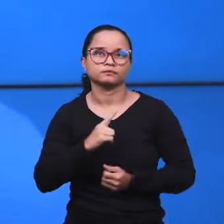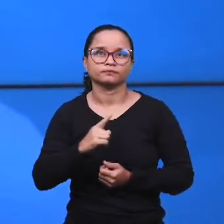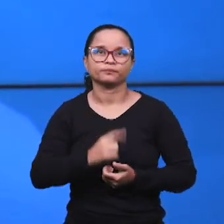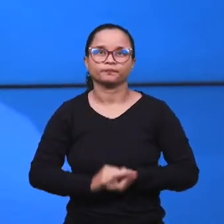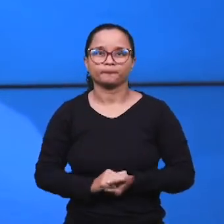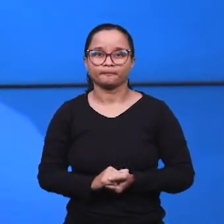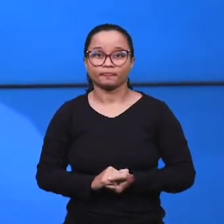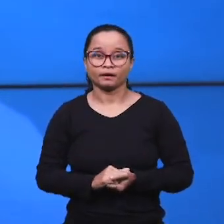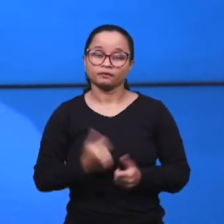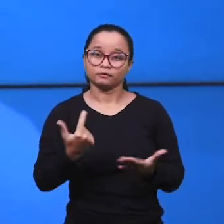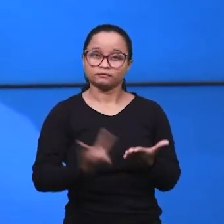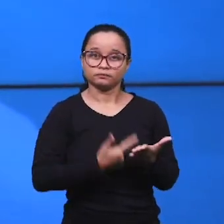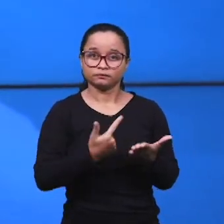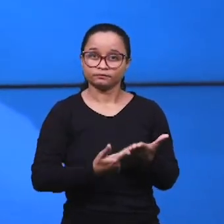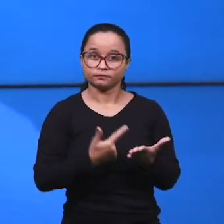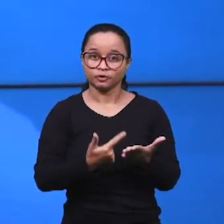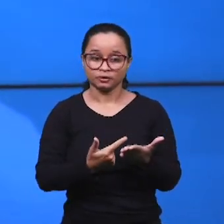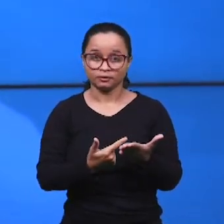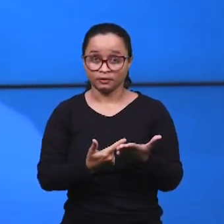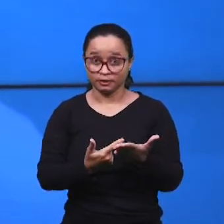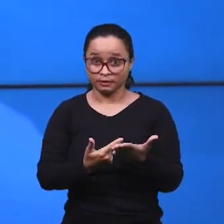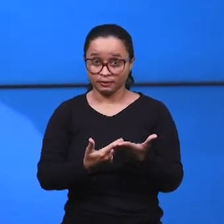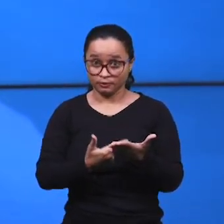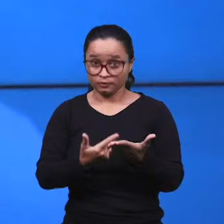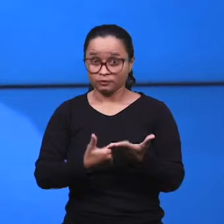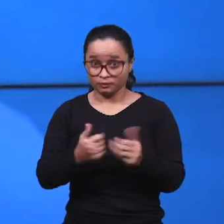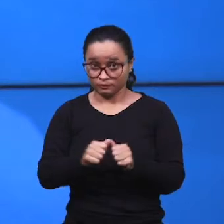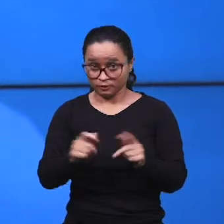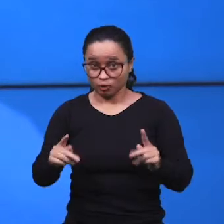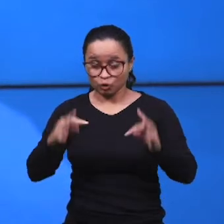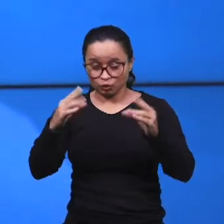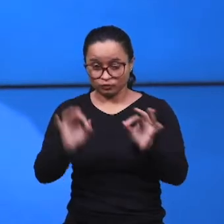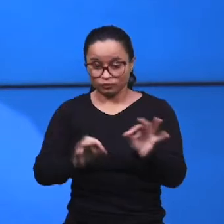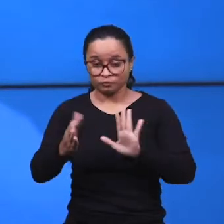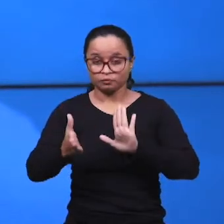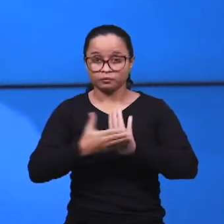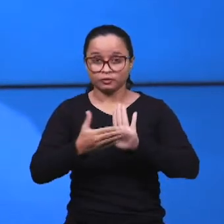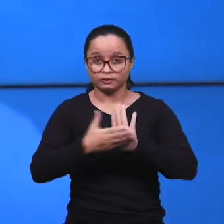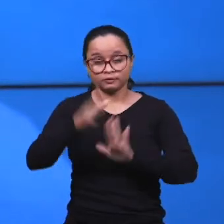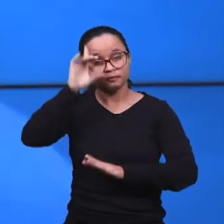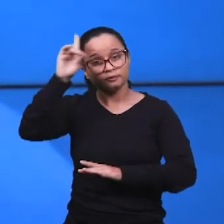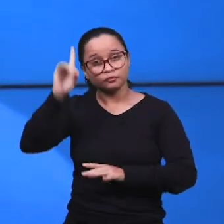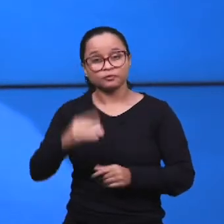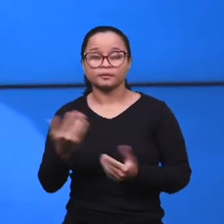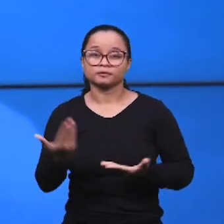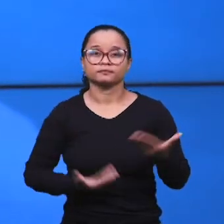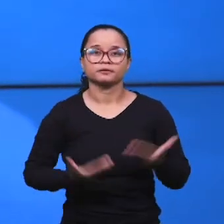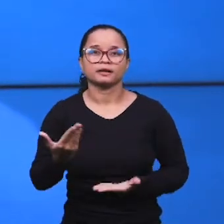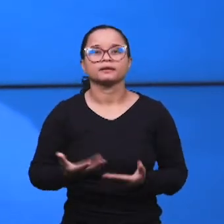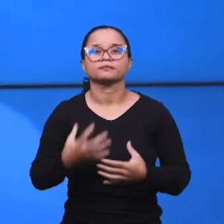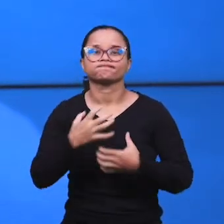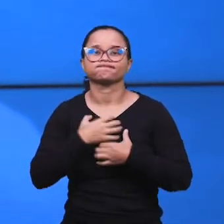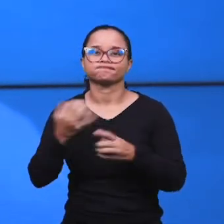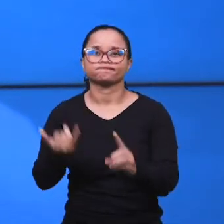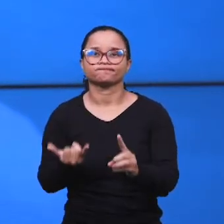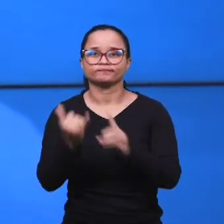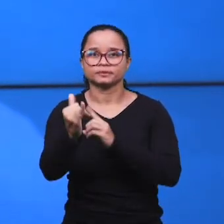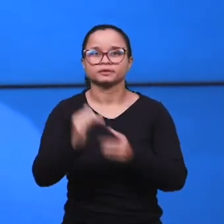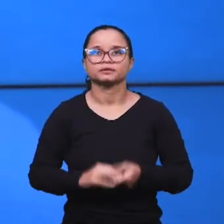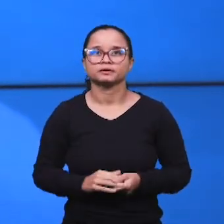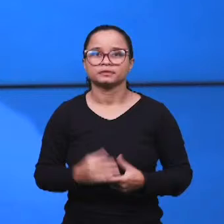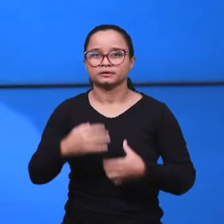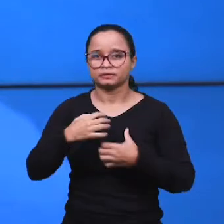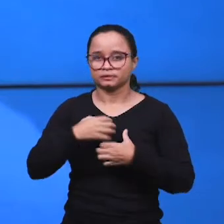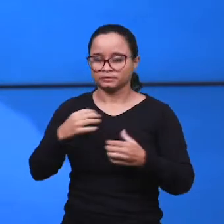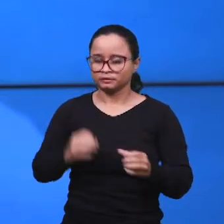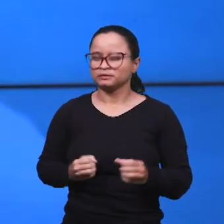neste livro está todo o projeto de Deus para a igreja, e é um projeto profético, o sentido profético desse projeto